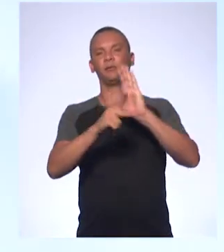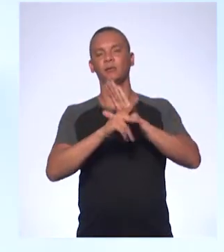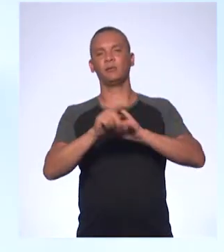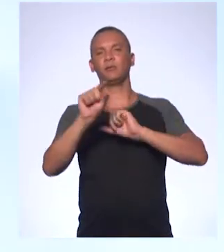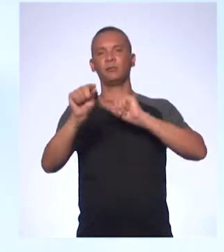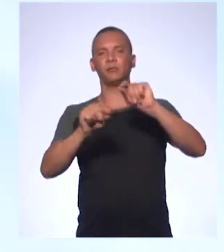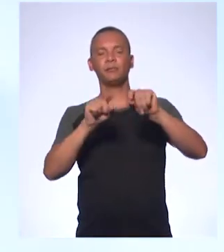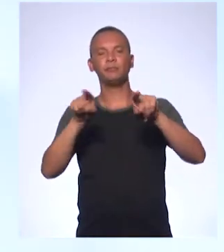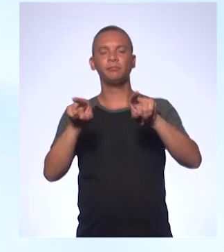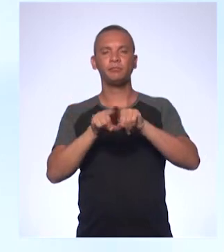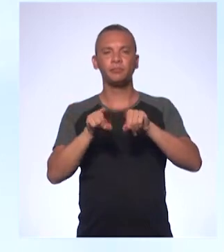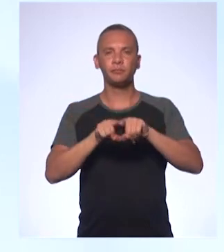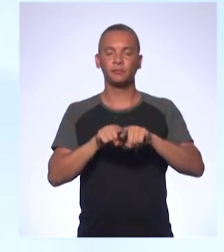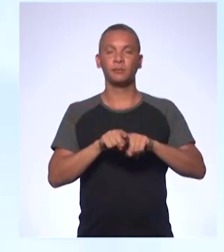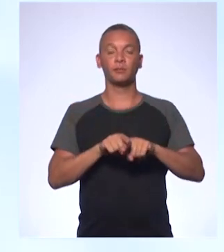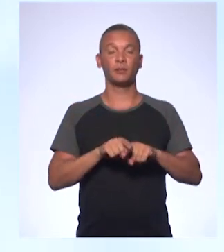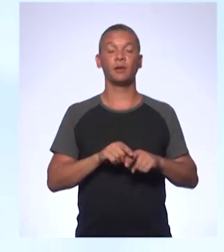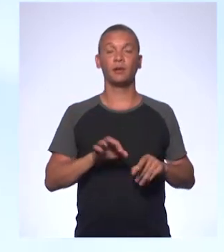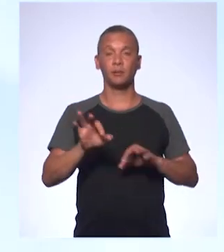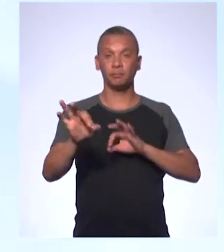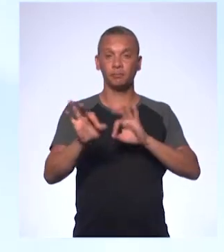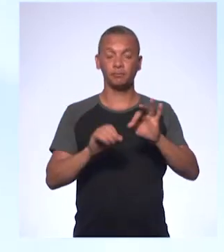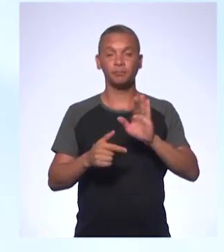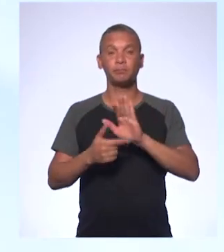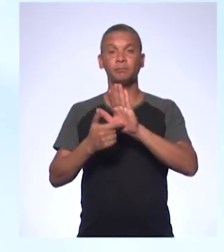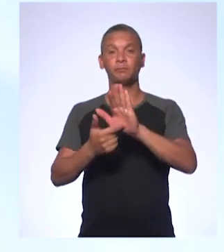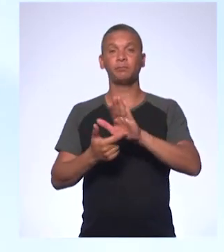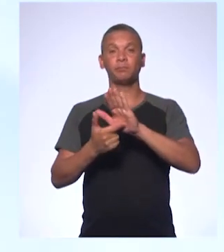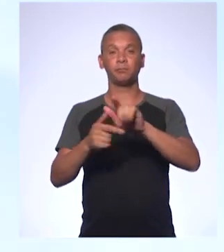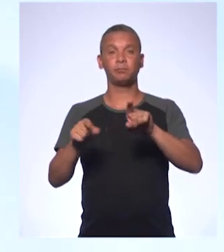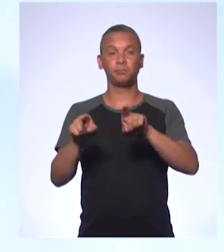o humano vai